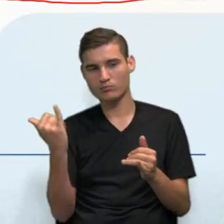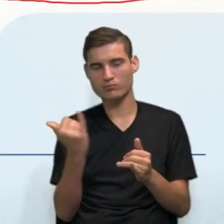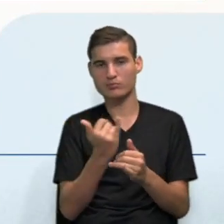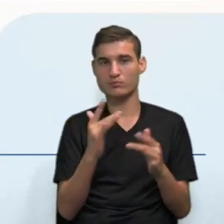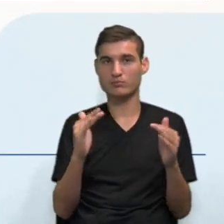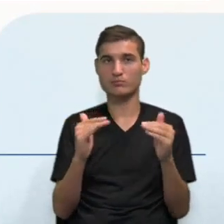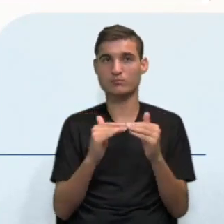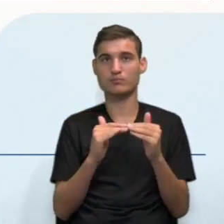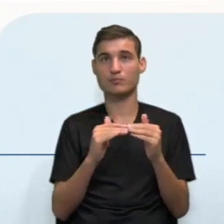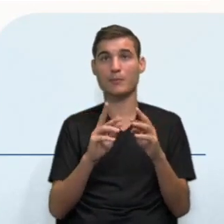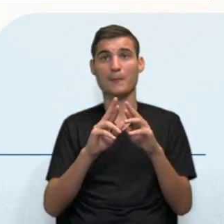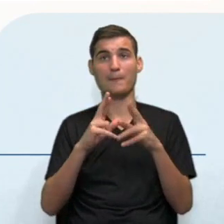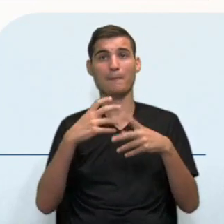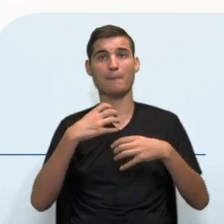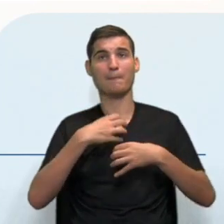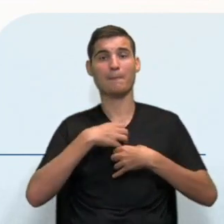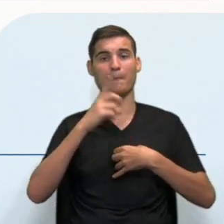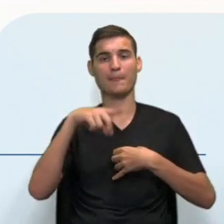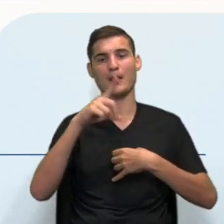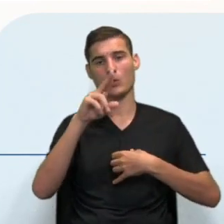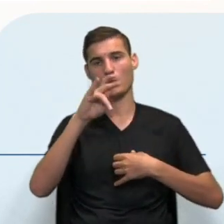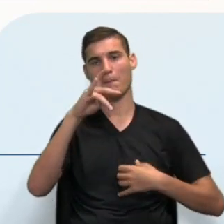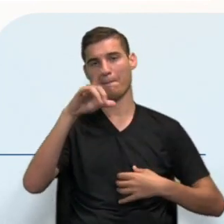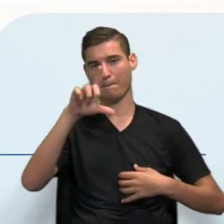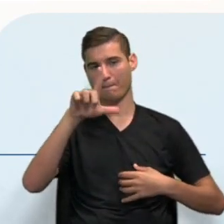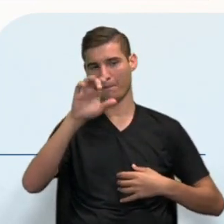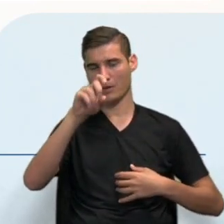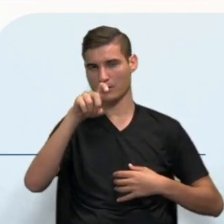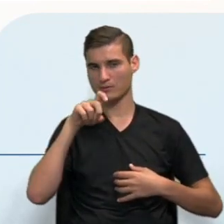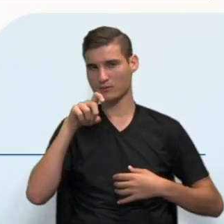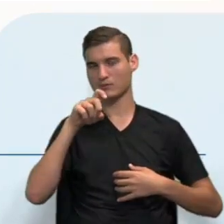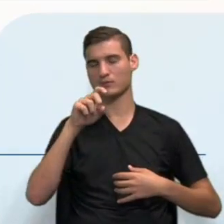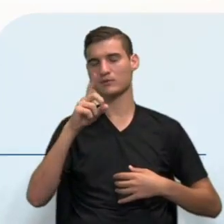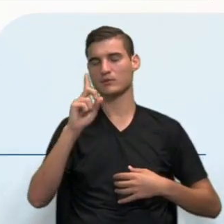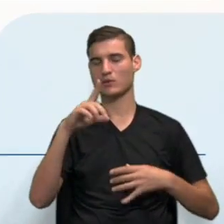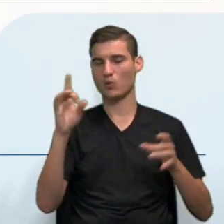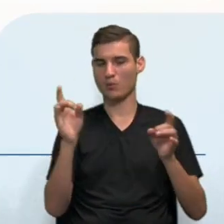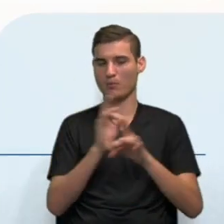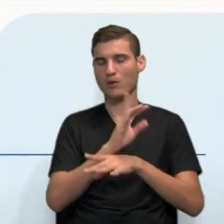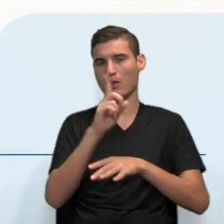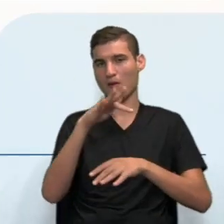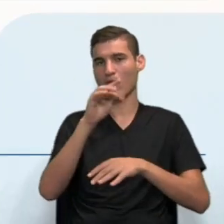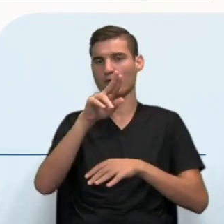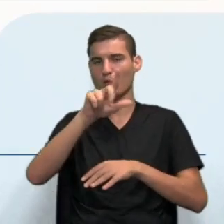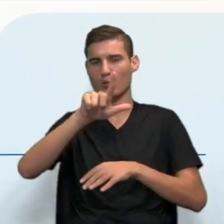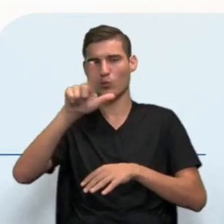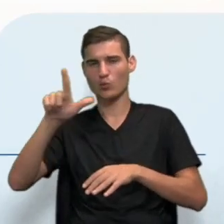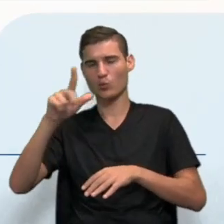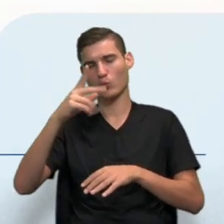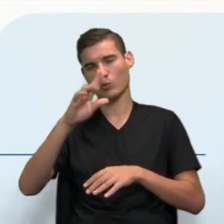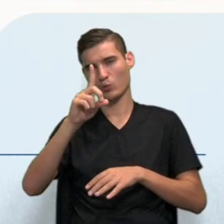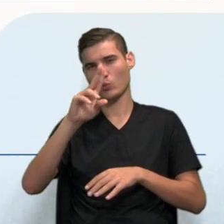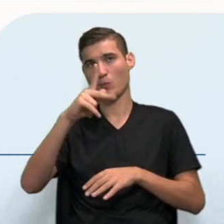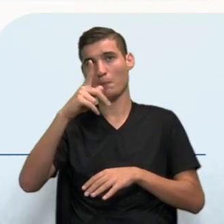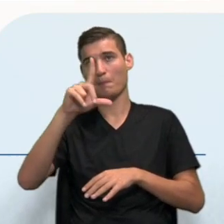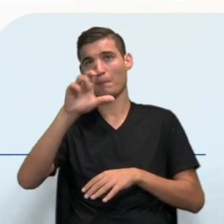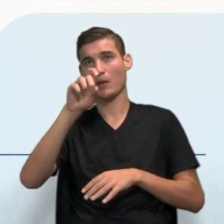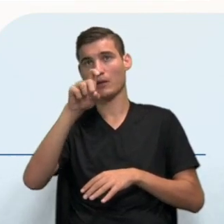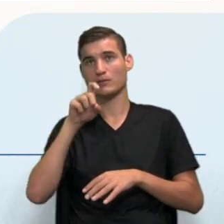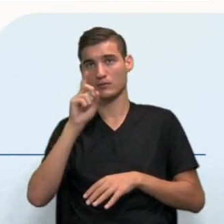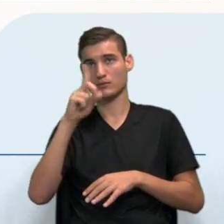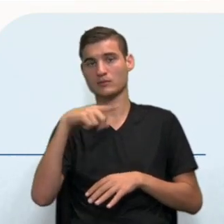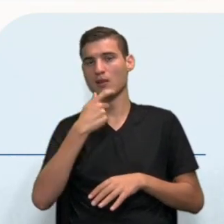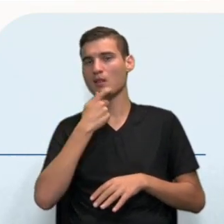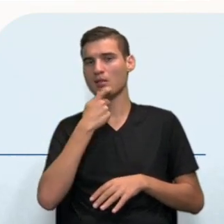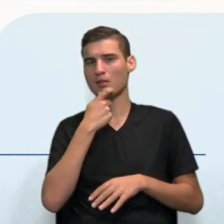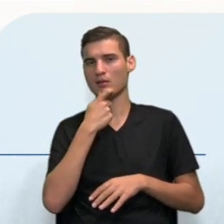Um outro modo de comunicação é o chamado full duplex, ou duplex completo. Aqui eu vou escrever o termo em inglês também.